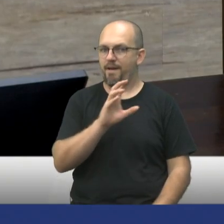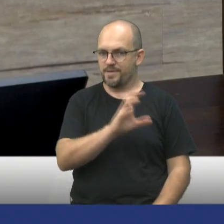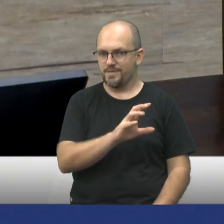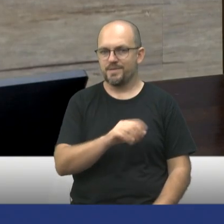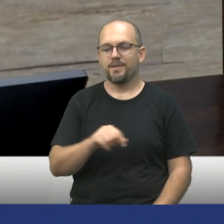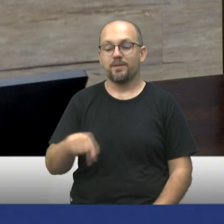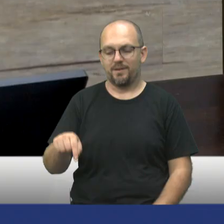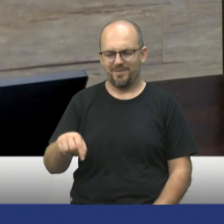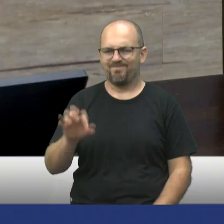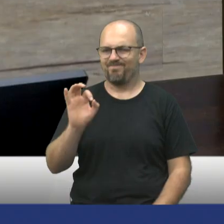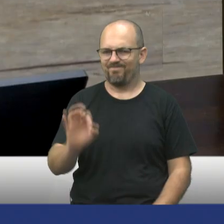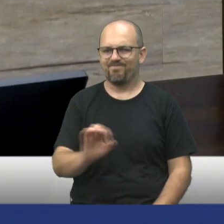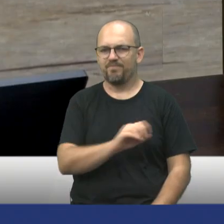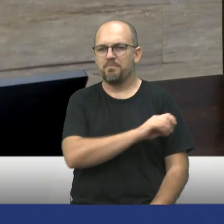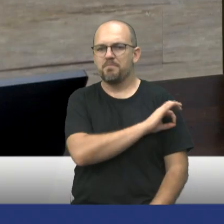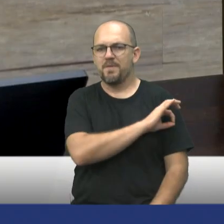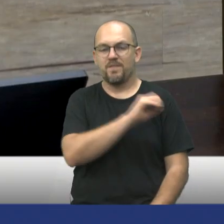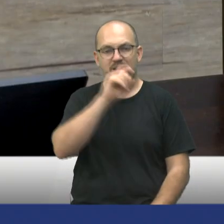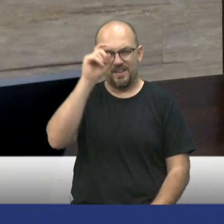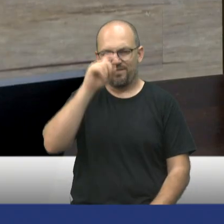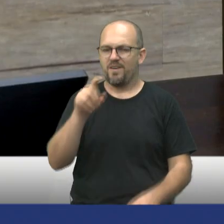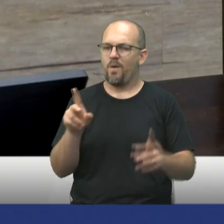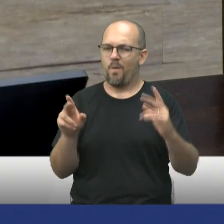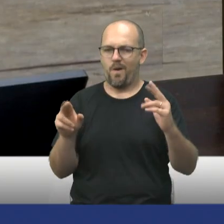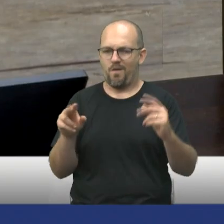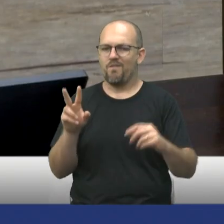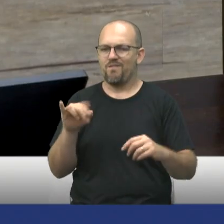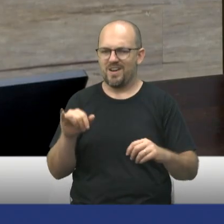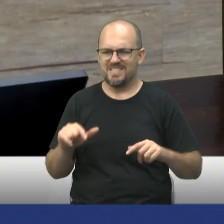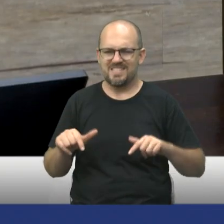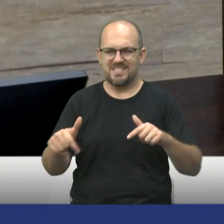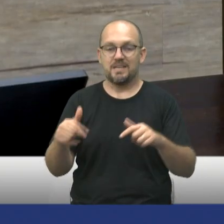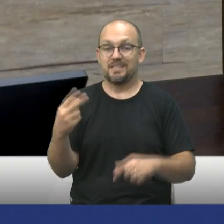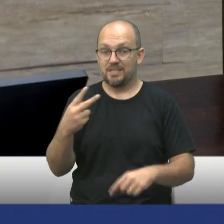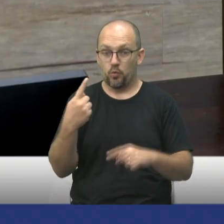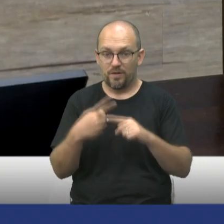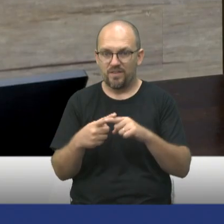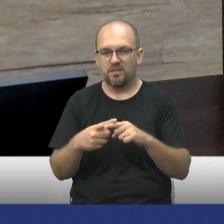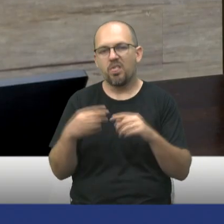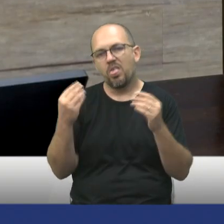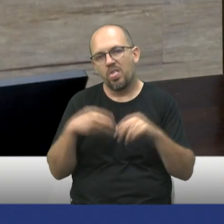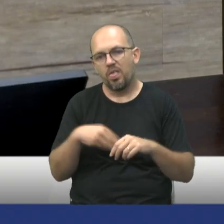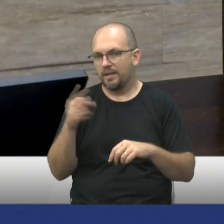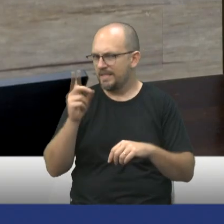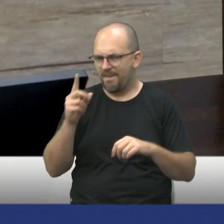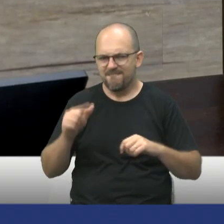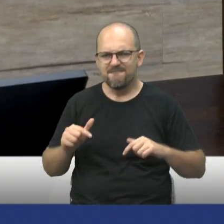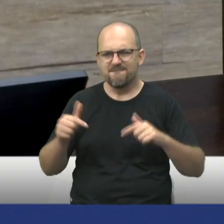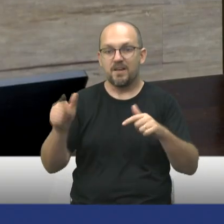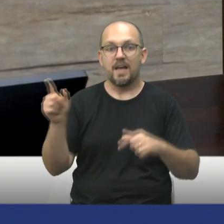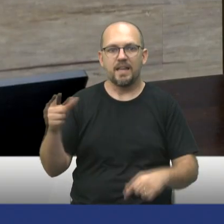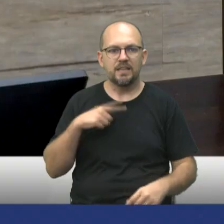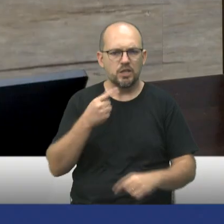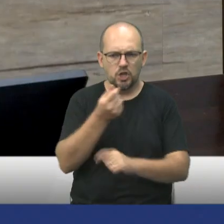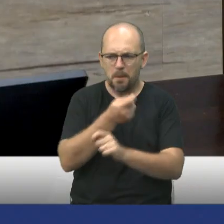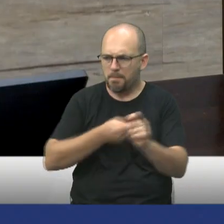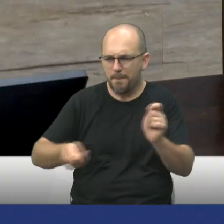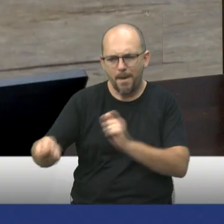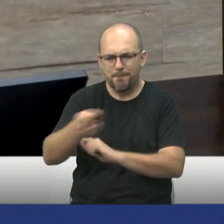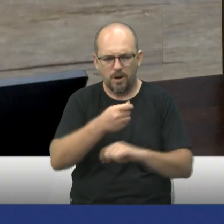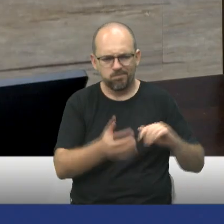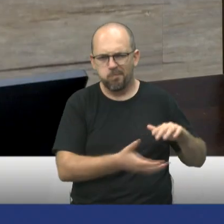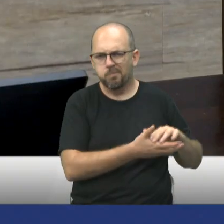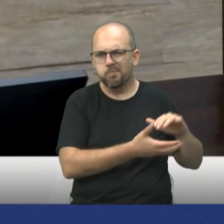prefeito Ivan também vai ser diferente. Ele tem uma saúde financeira muito boa.